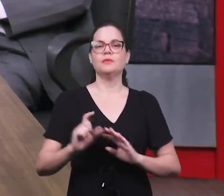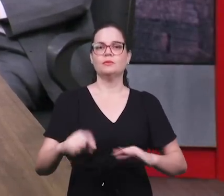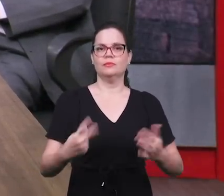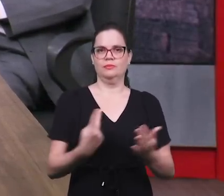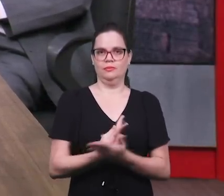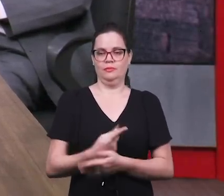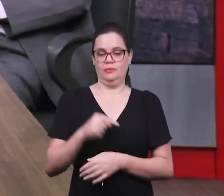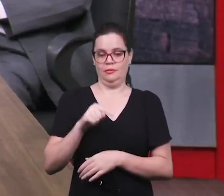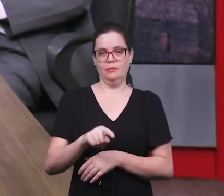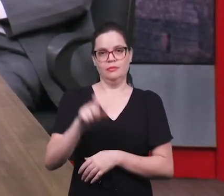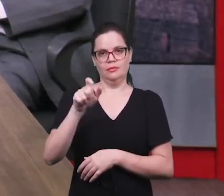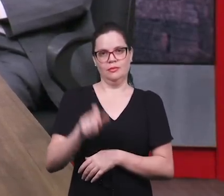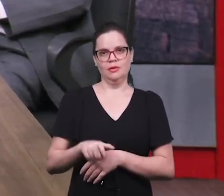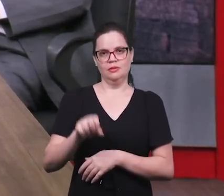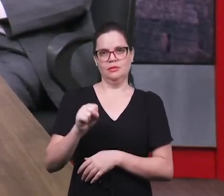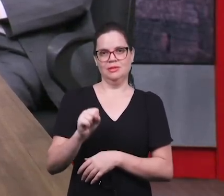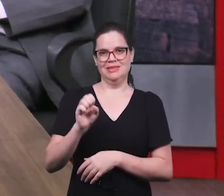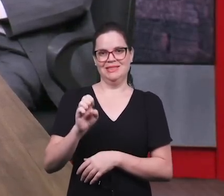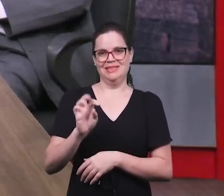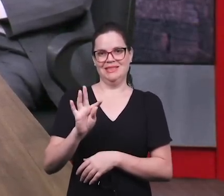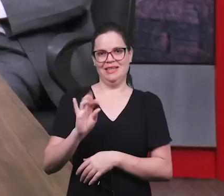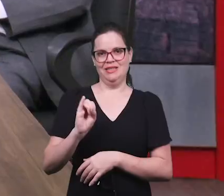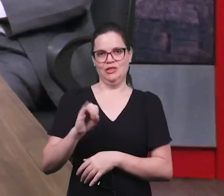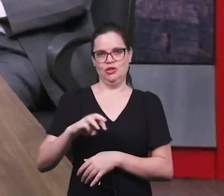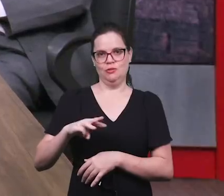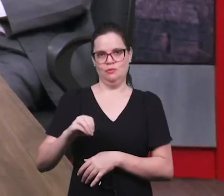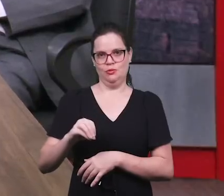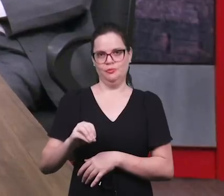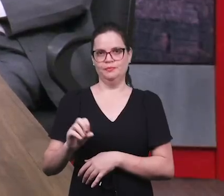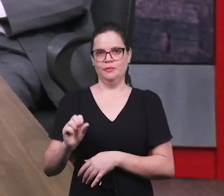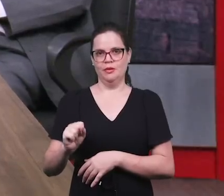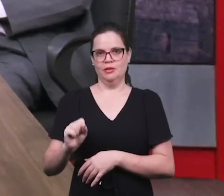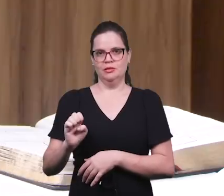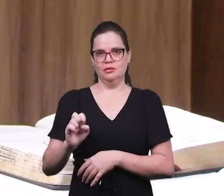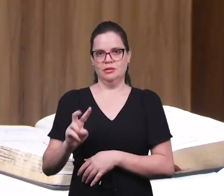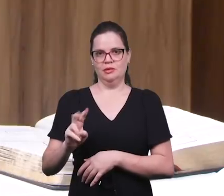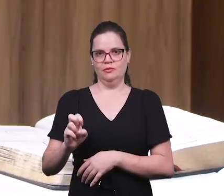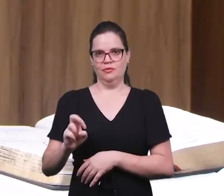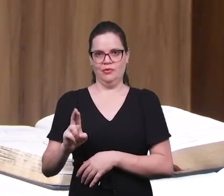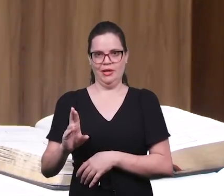ele? Ele chegou, o pai de